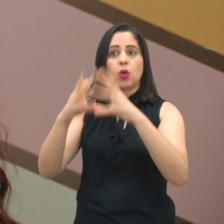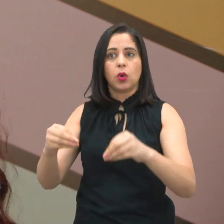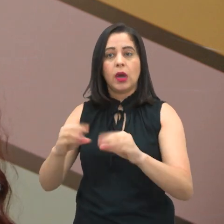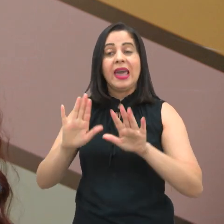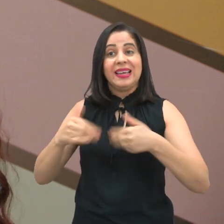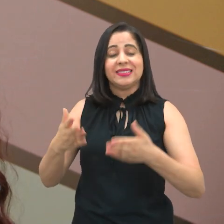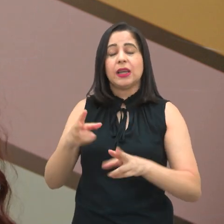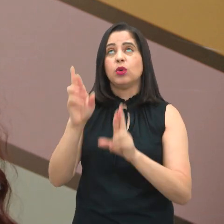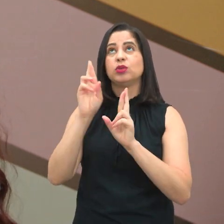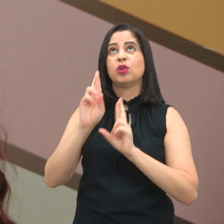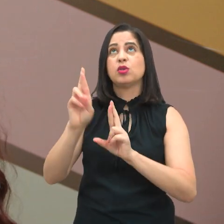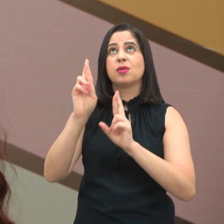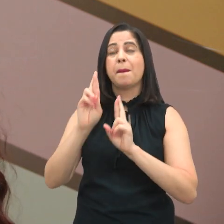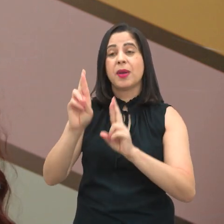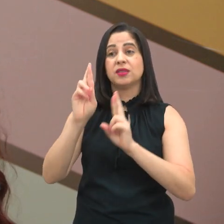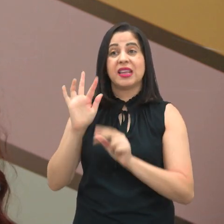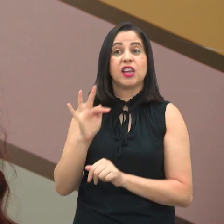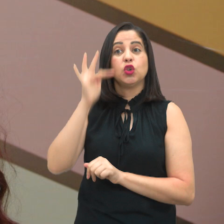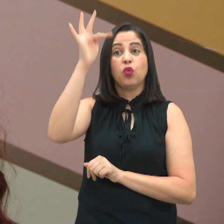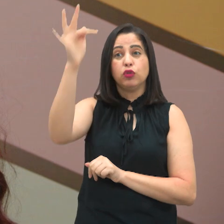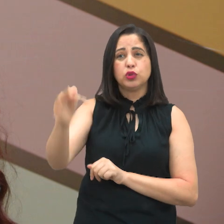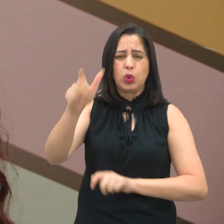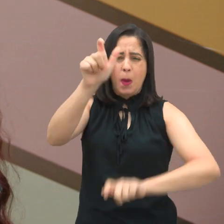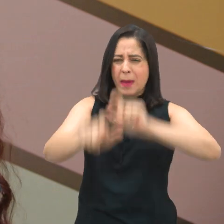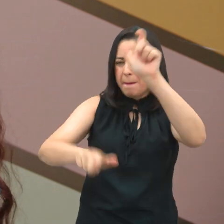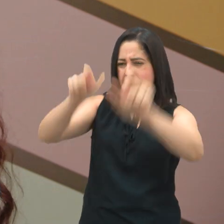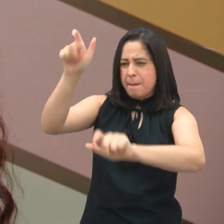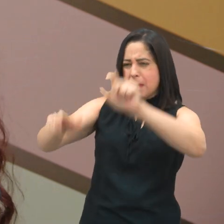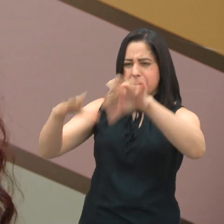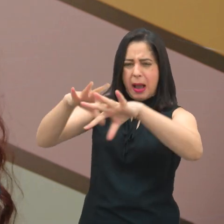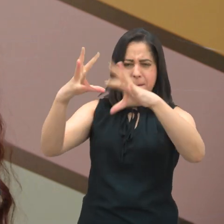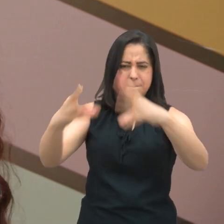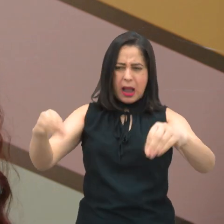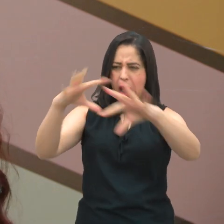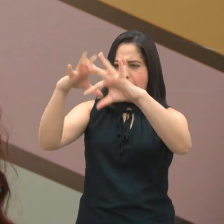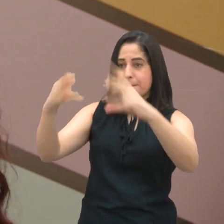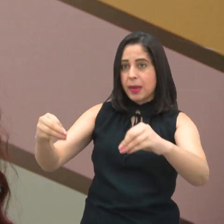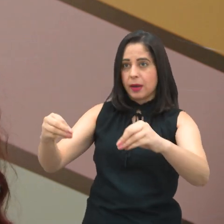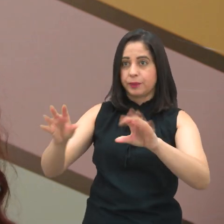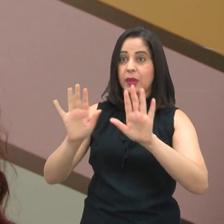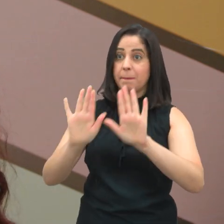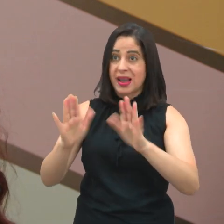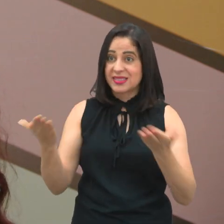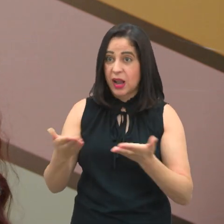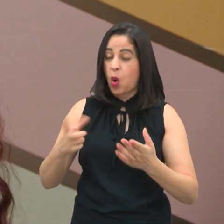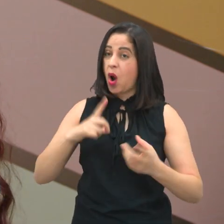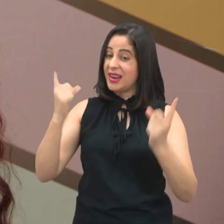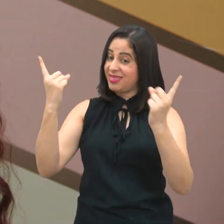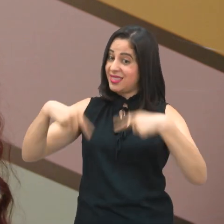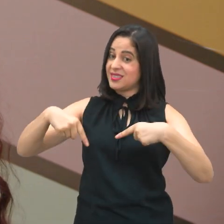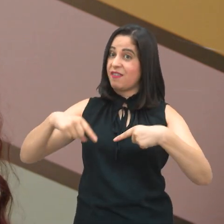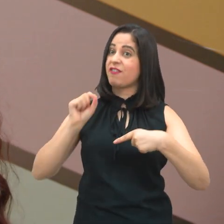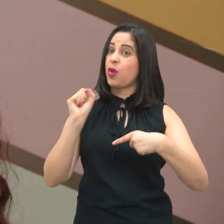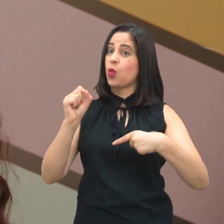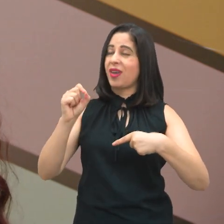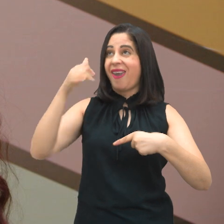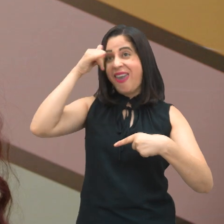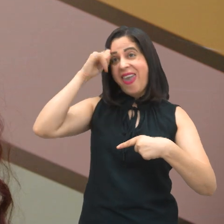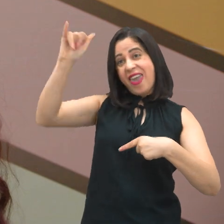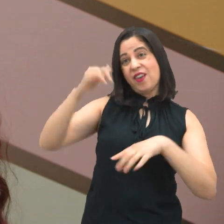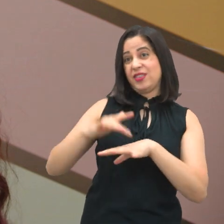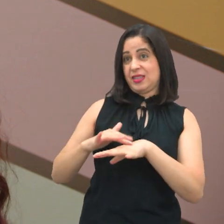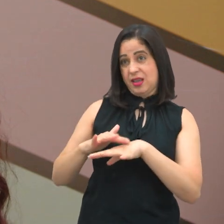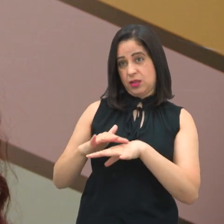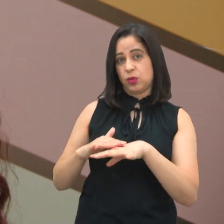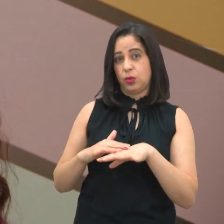daqui a alguns anos a gente vai ter um cenário ainda melhor. Mas a gente tem muito desafio em relação à prevenção. Na prevenção, a gente está tendo